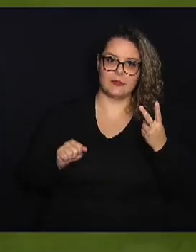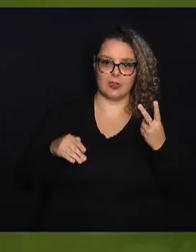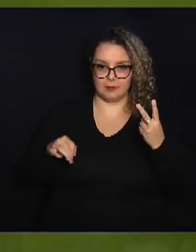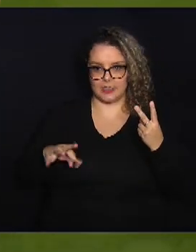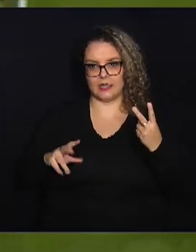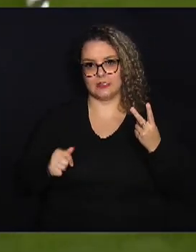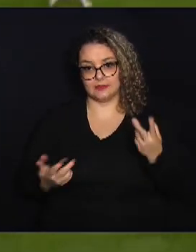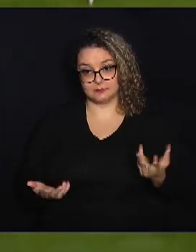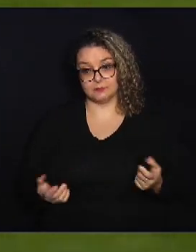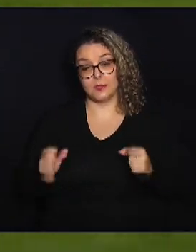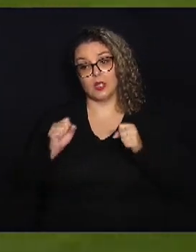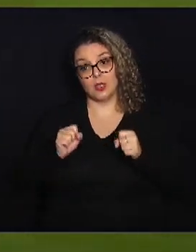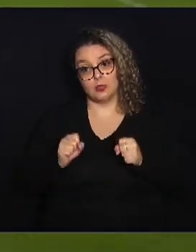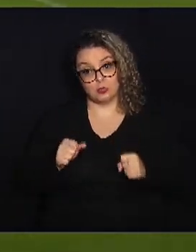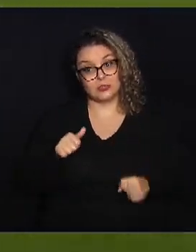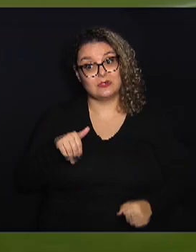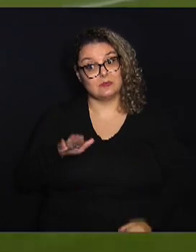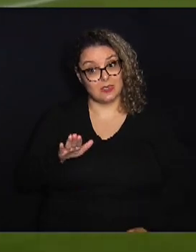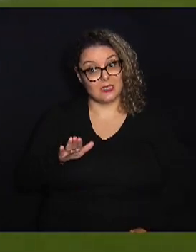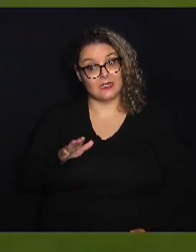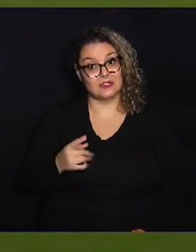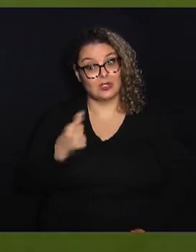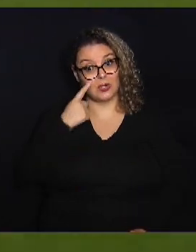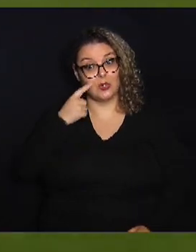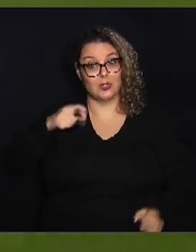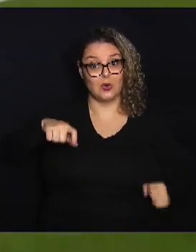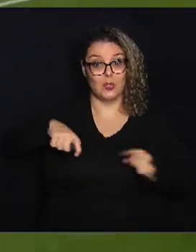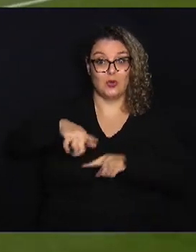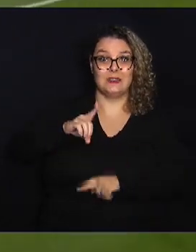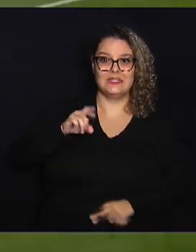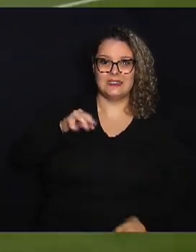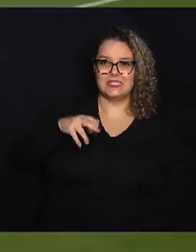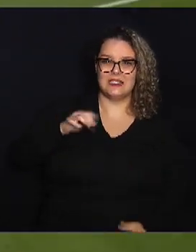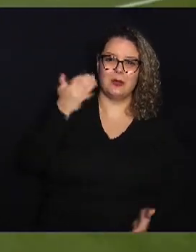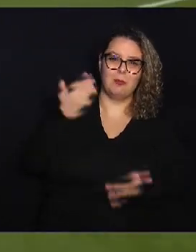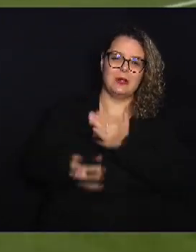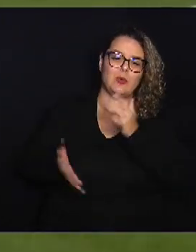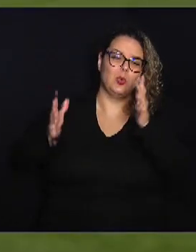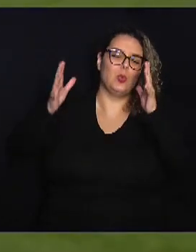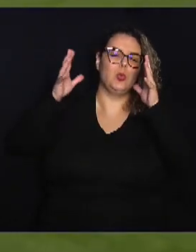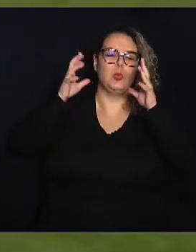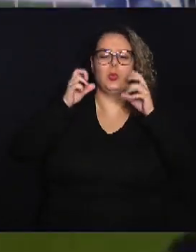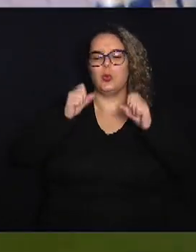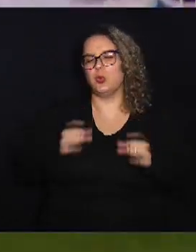e poderia ter sido mais. Olha o gol que o Daniel Borges perde, que coisa